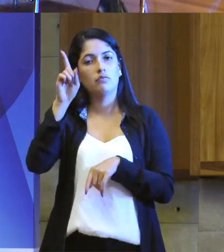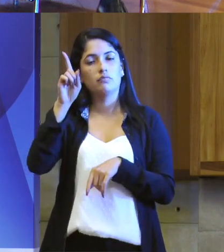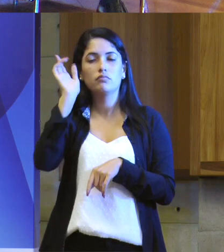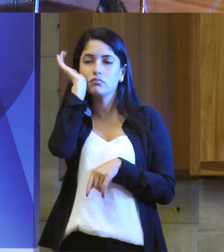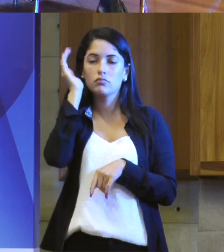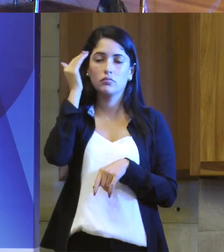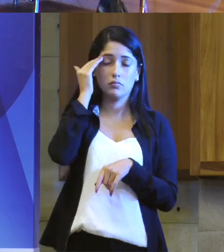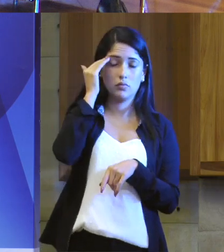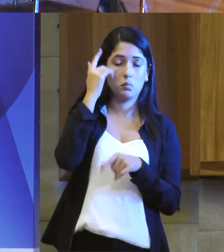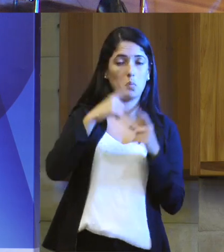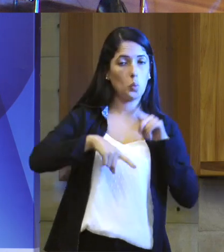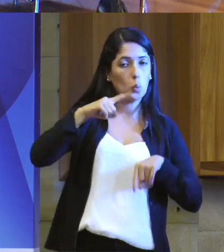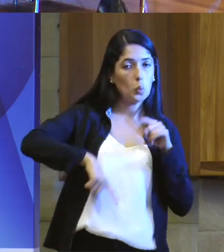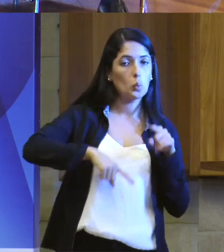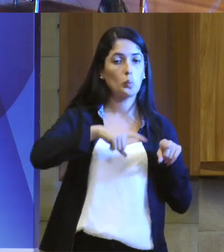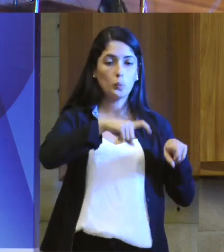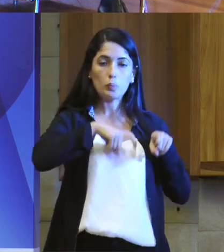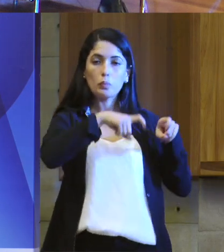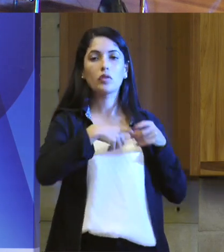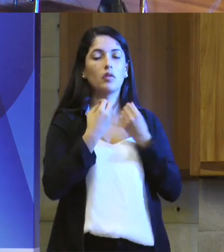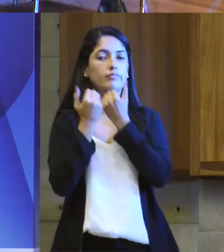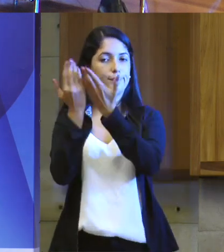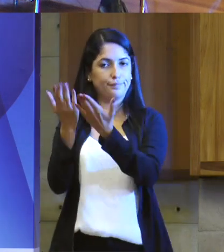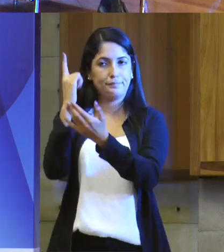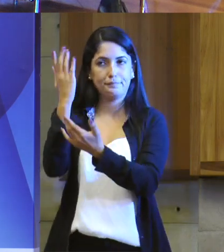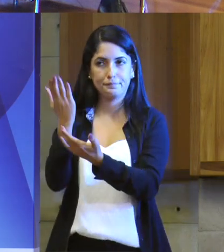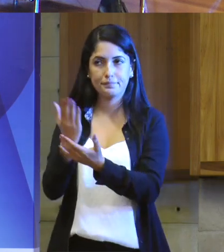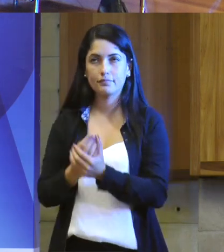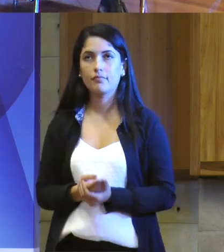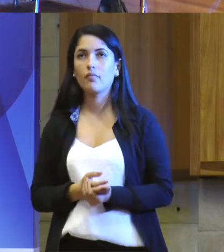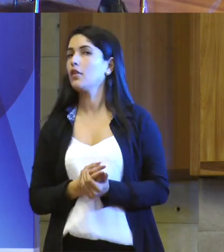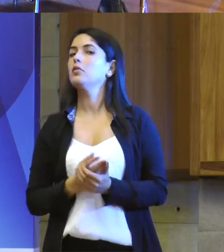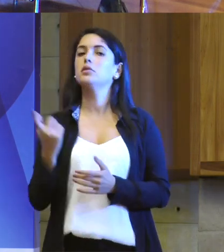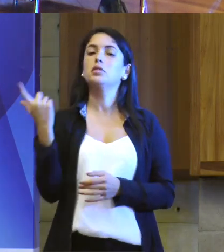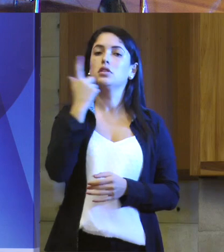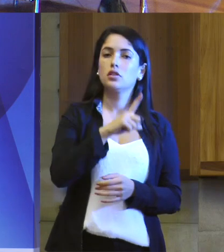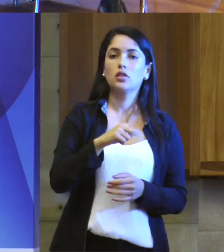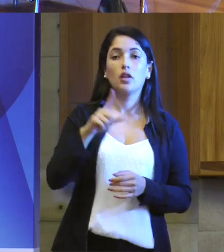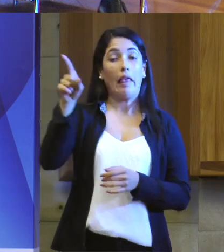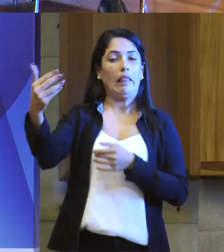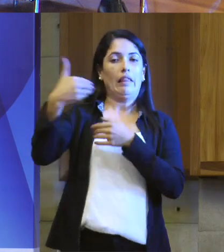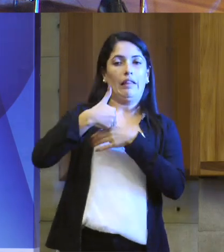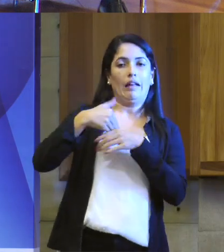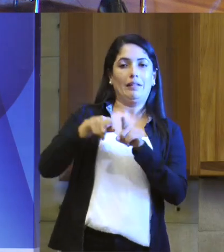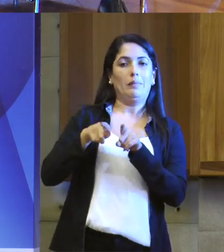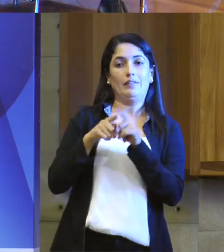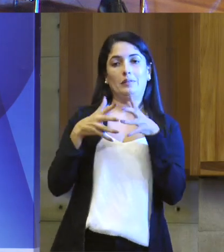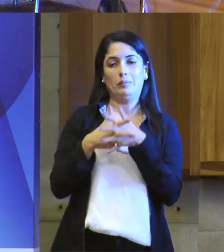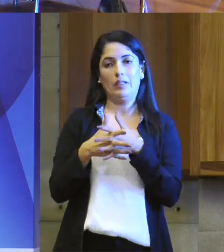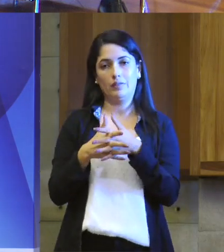agropecuários ao mesmo tempo o lado nosso aqui do potencial de entrada dos dois coreanos tão citados esses